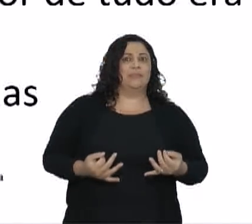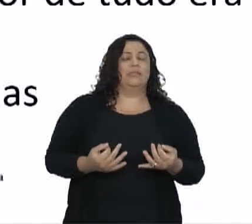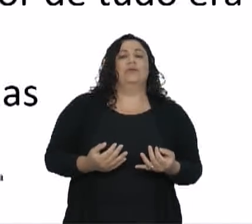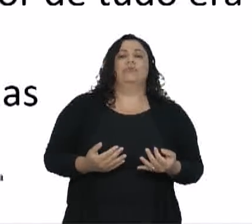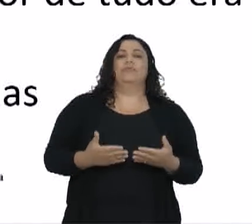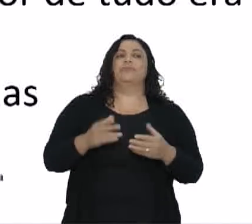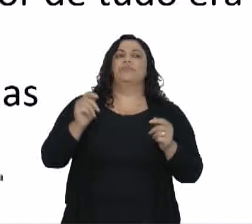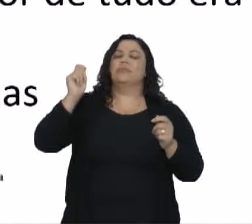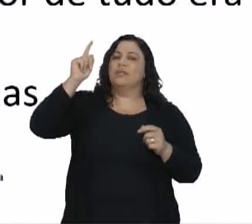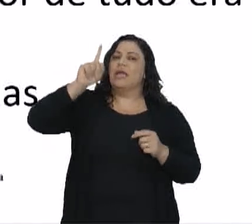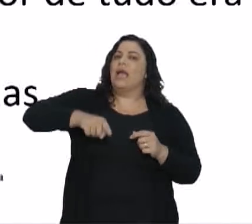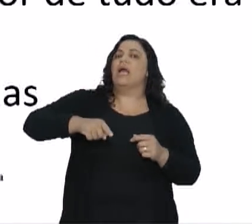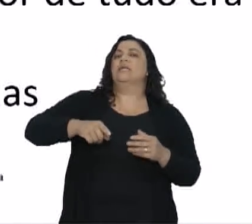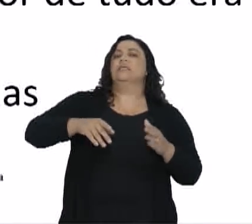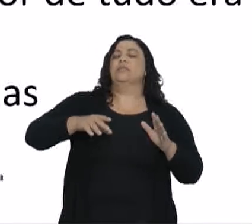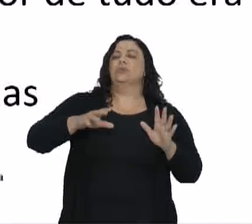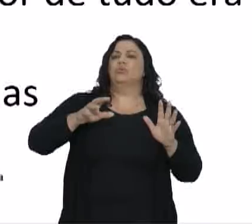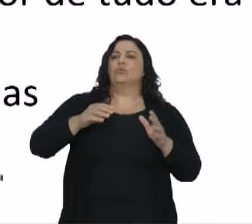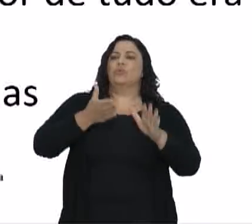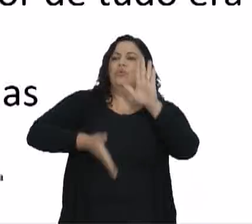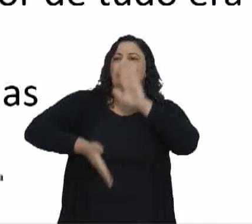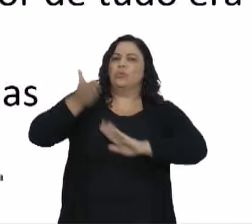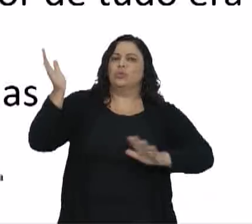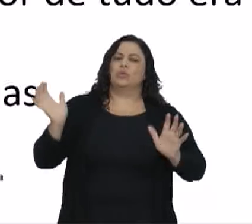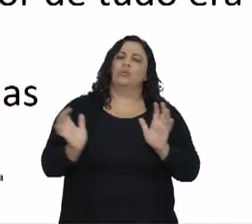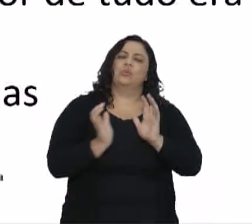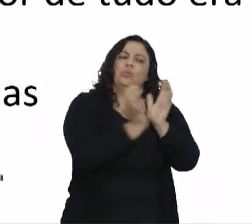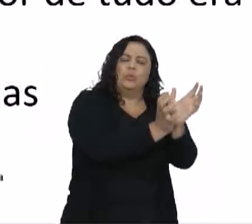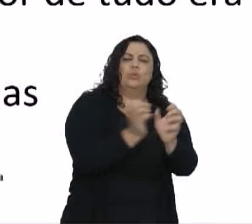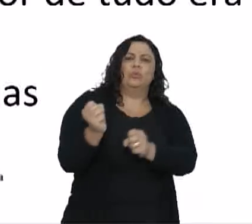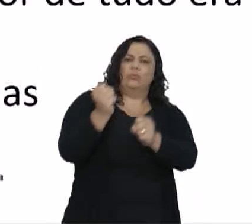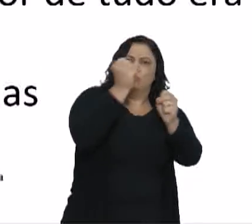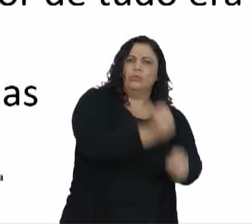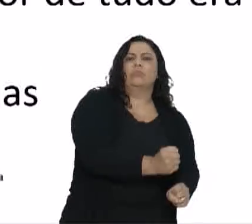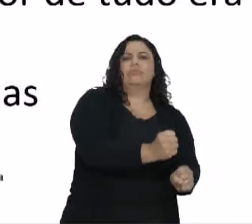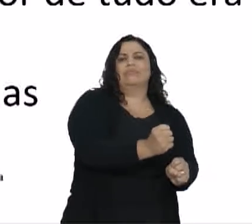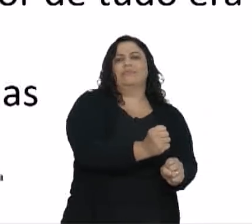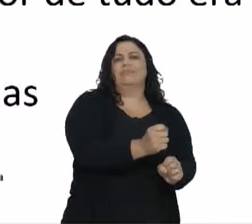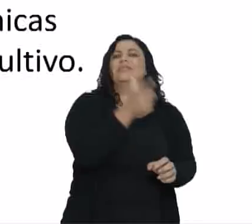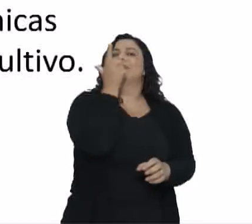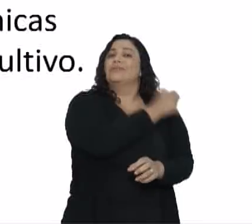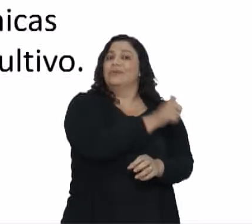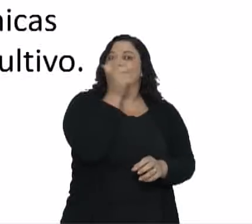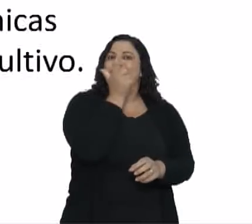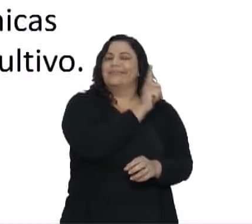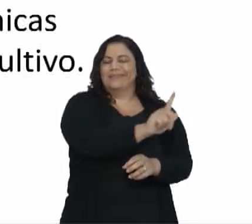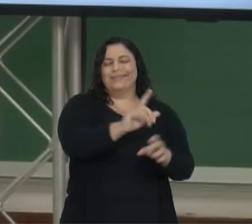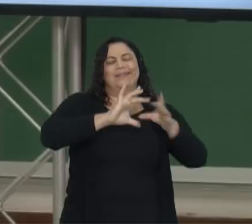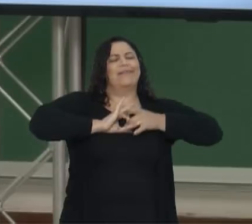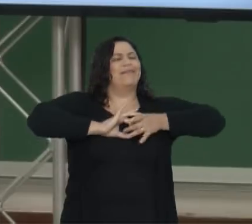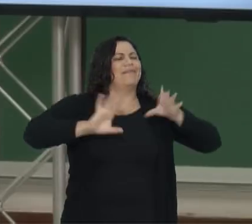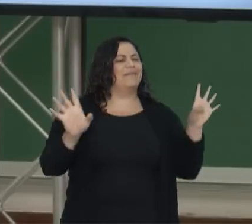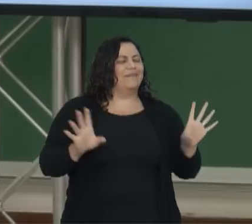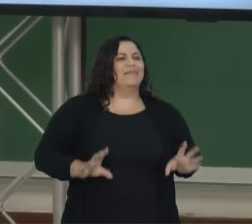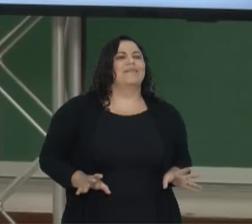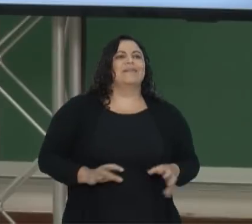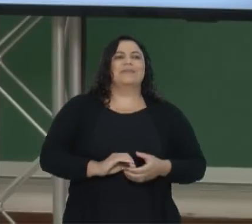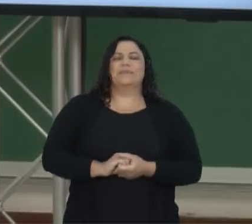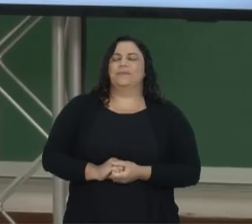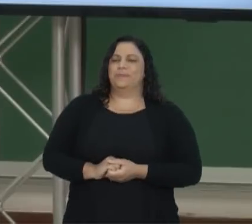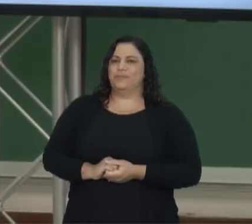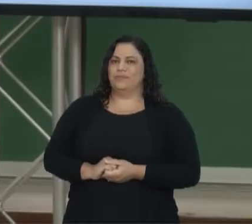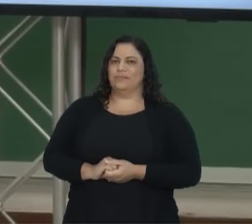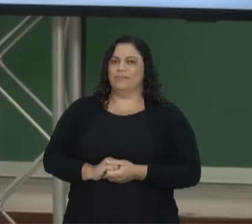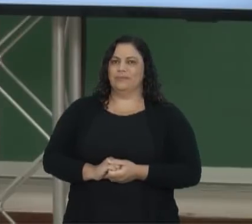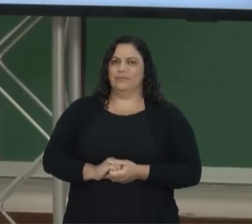Graças a isso eles conseguiam se manter ali e ter um pouco de liberdade, certo? Trouxe aqui um